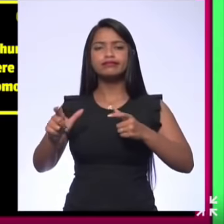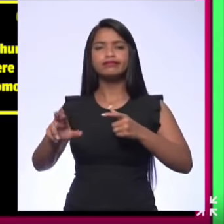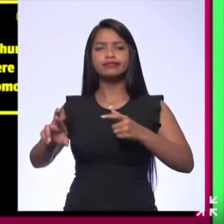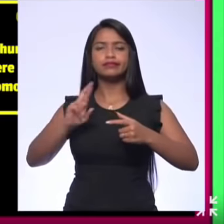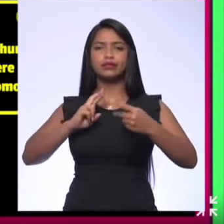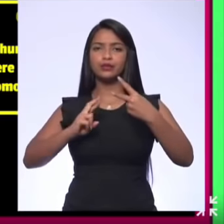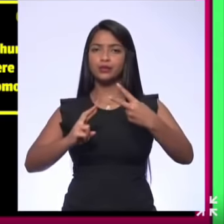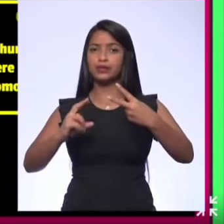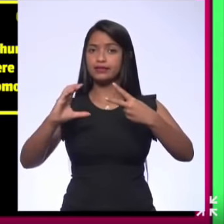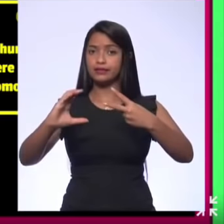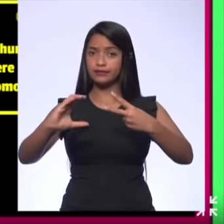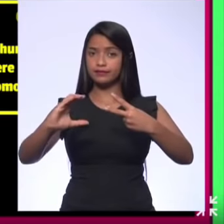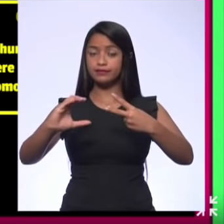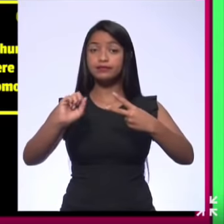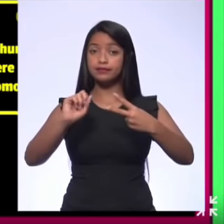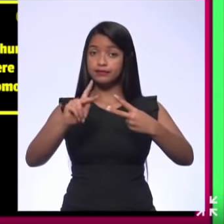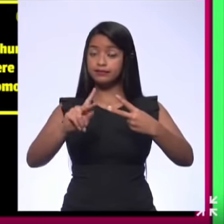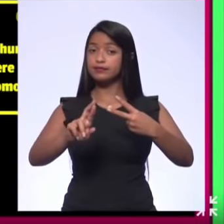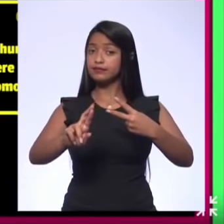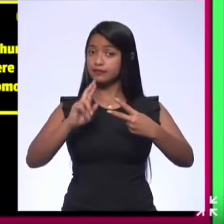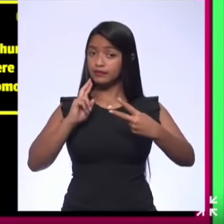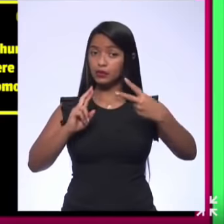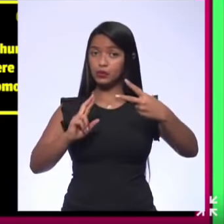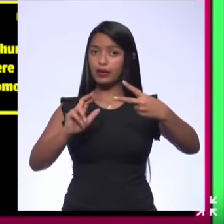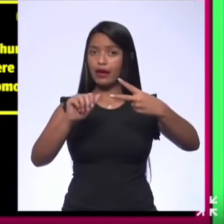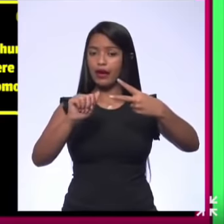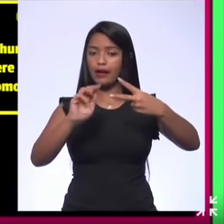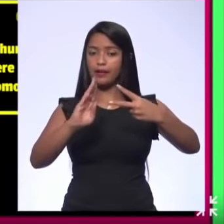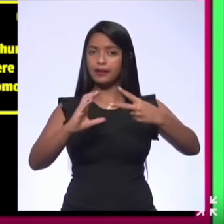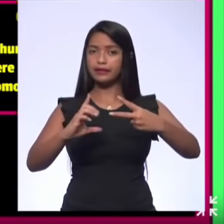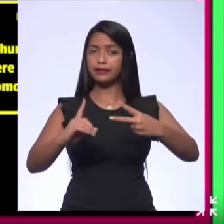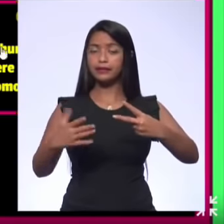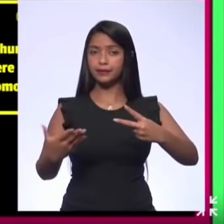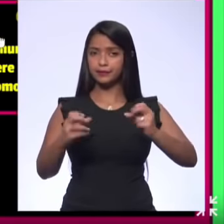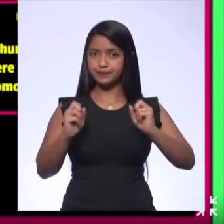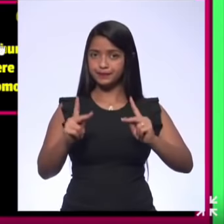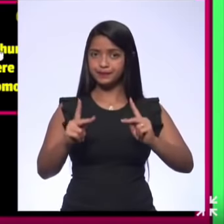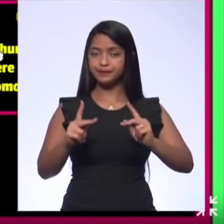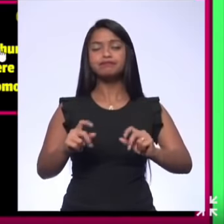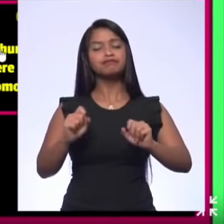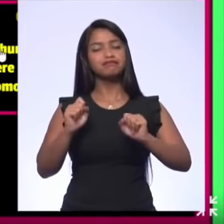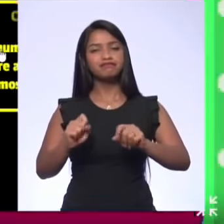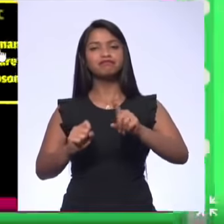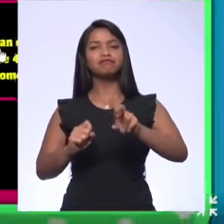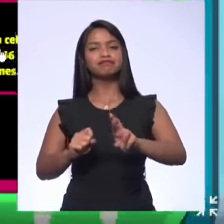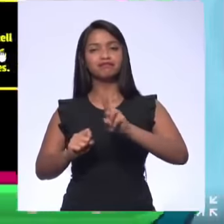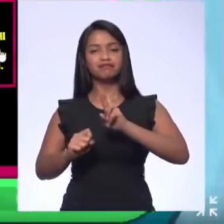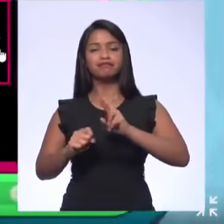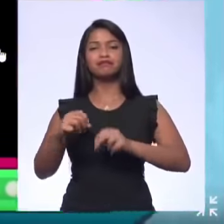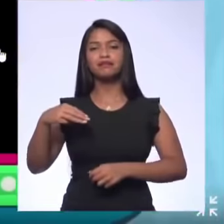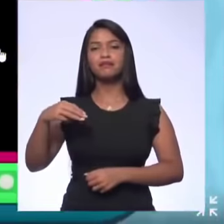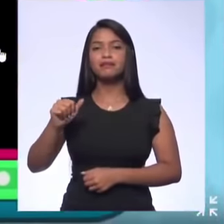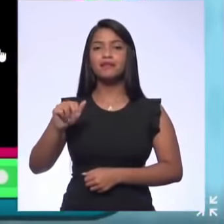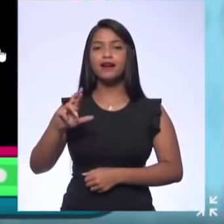Tá? Coloca lá 2C para a gente saber qual é a segunda resposta. Pode pôr a sua resposta, Marcos.